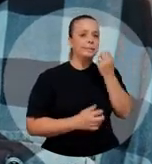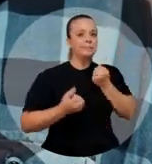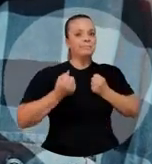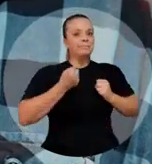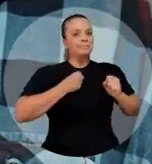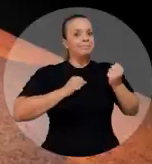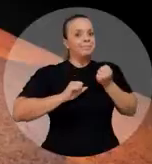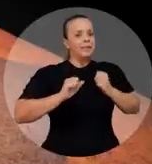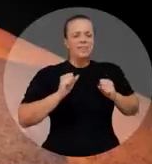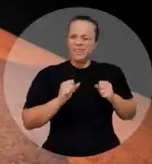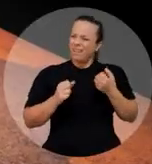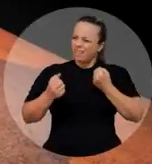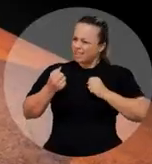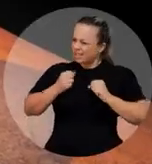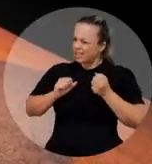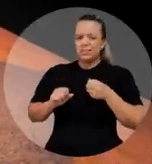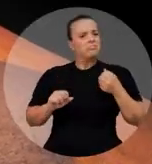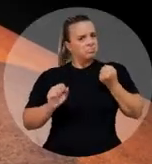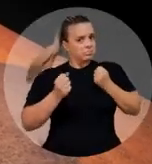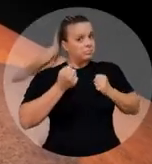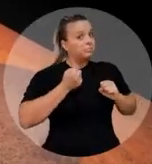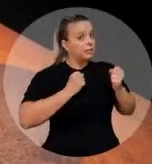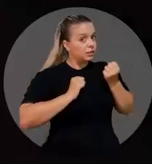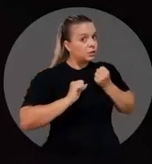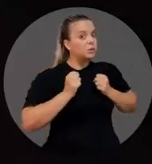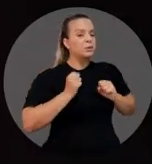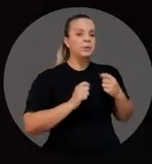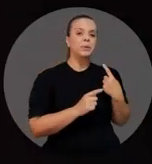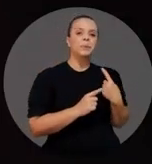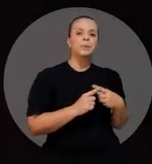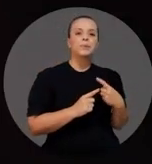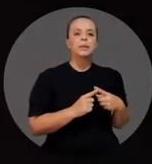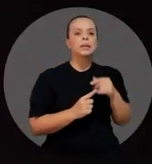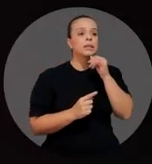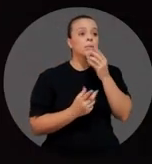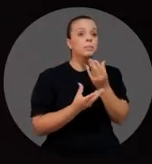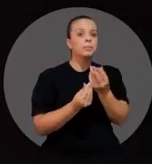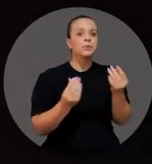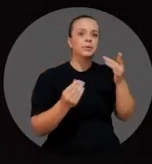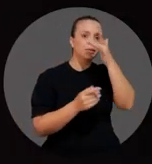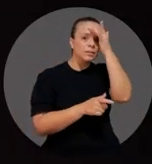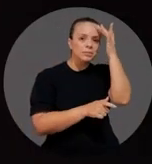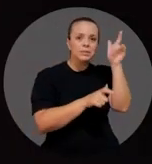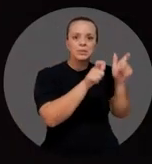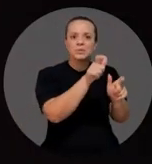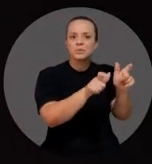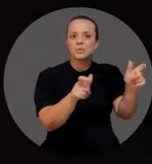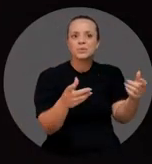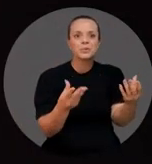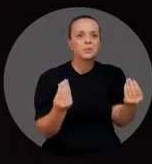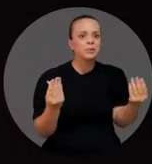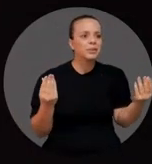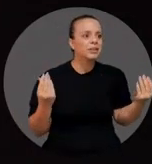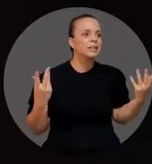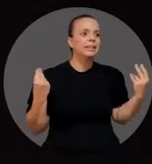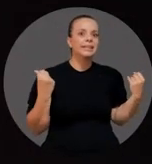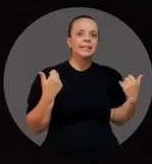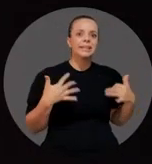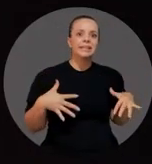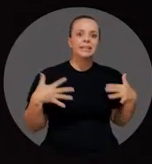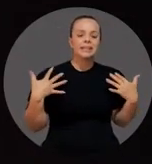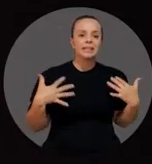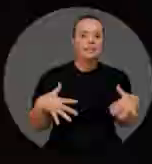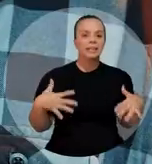mais ansioso pra mim. Ansioso? Ansioso. Olha. Por conta de lidar com muita gente. Você lida com muitas